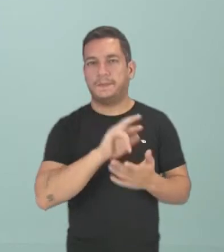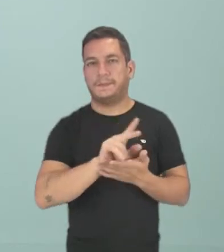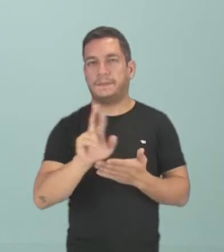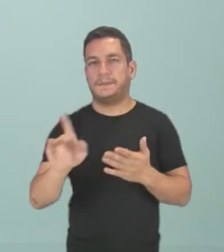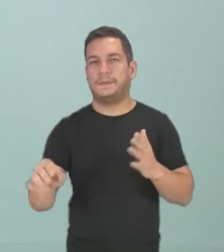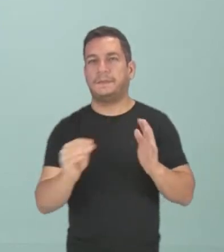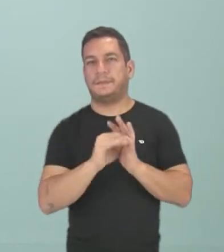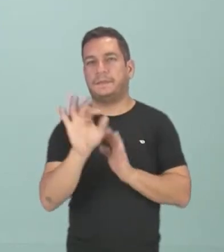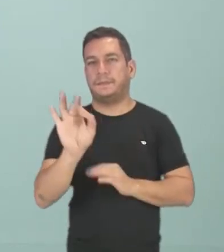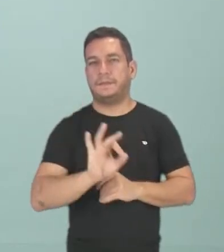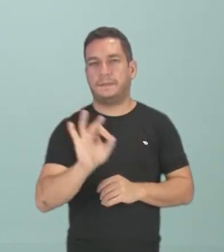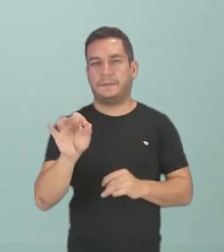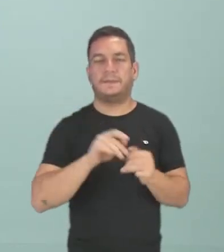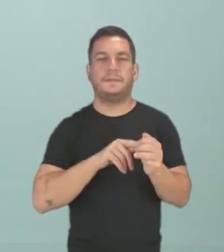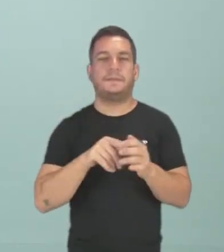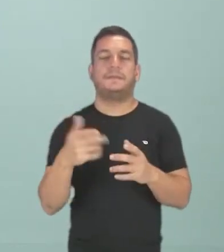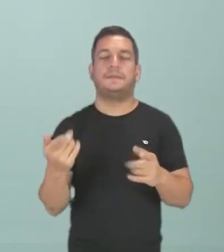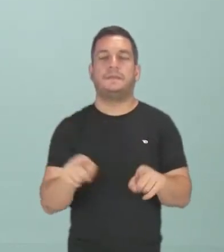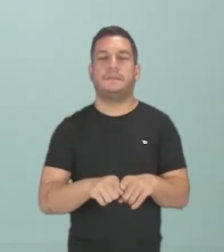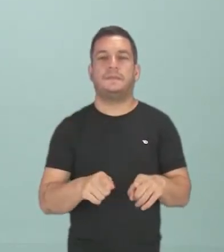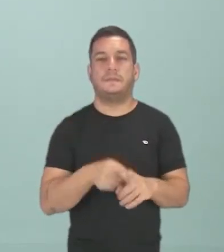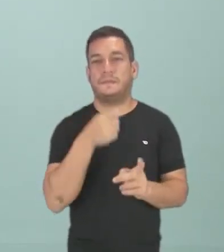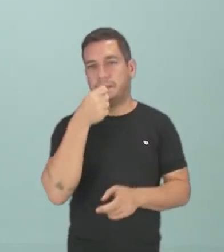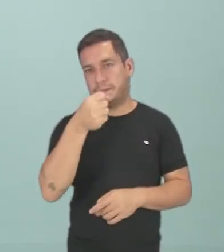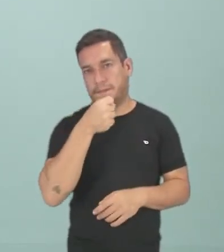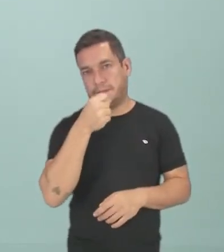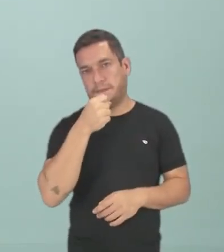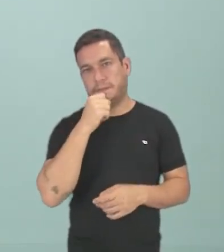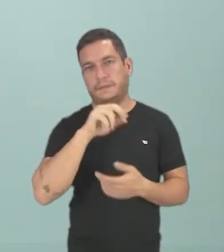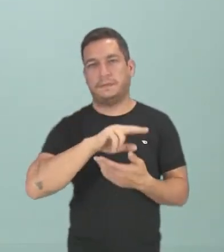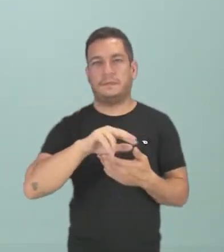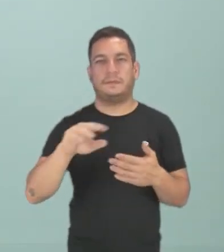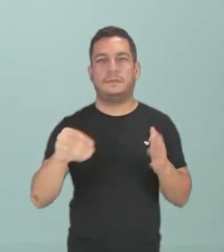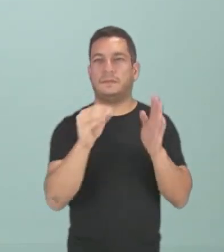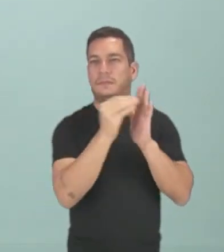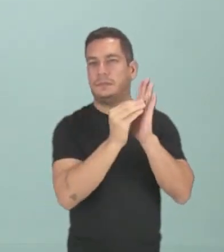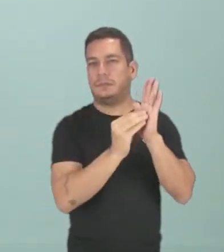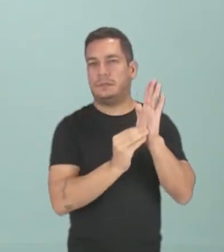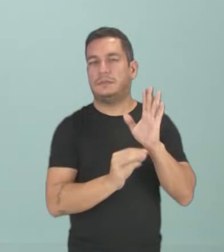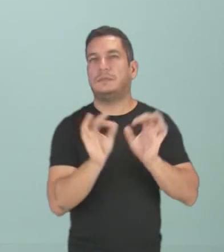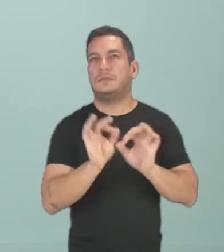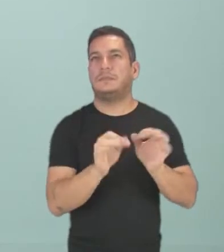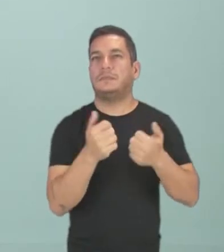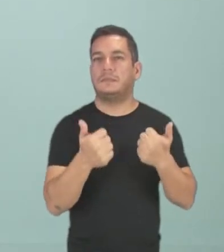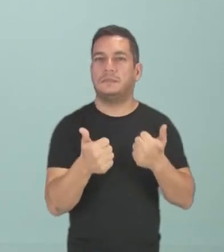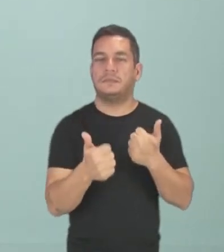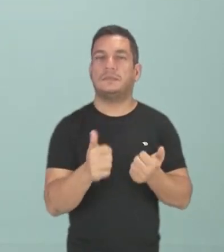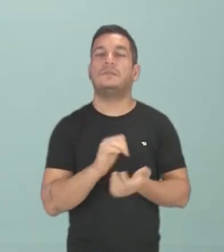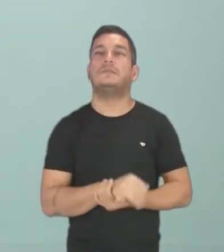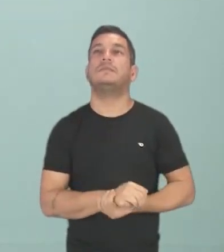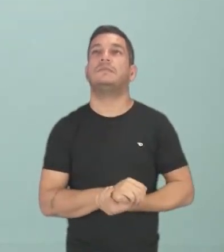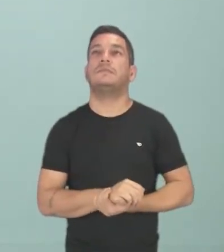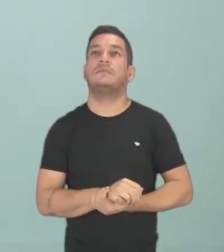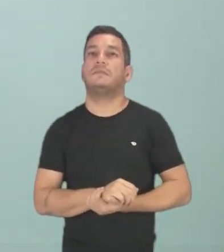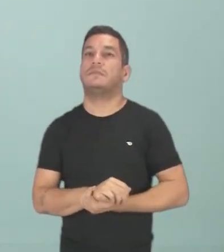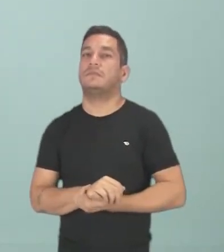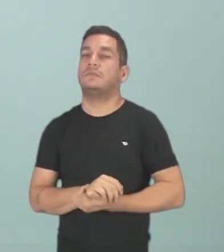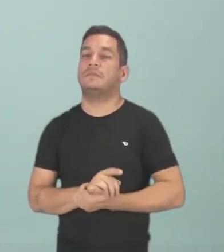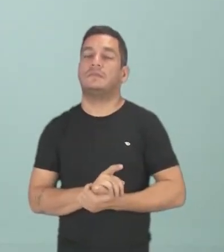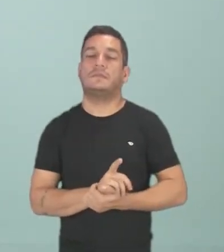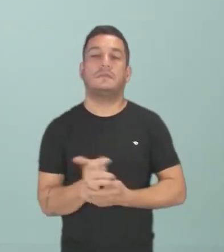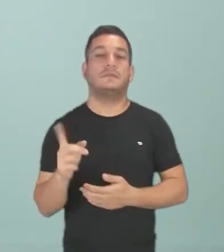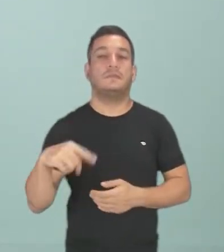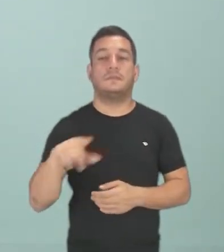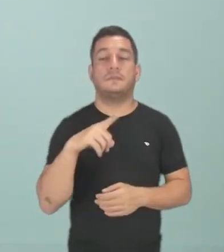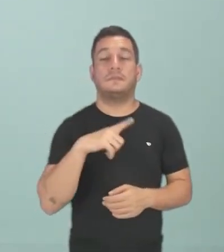exemplificadas, estatísticas, depoimentos, entrevistas, seja o que for feito, tá bom? Então, que